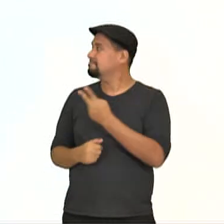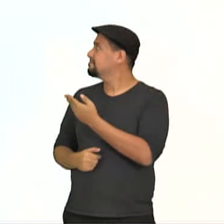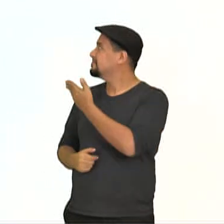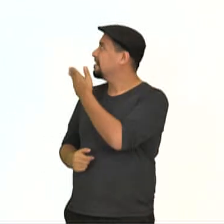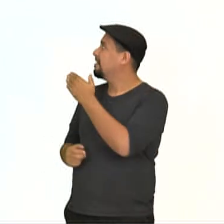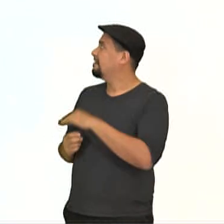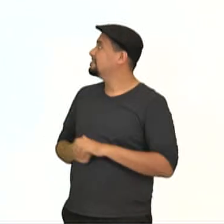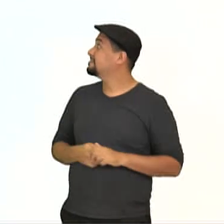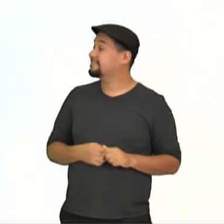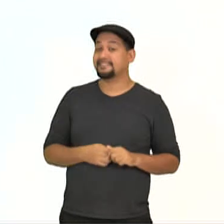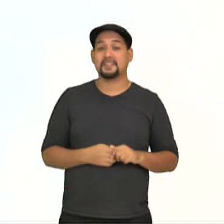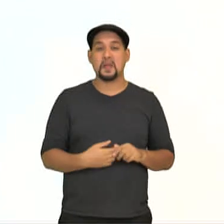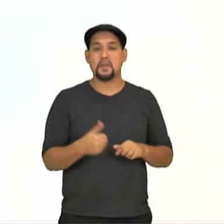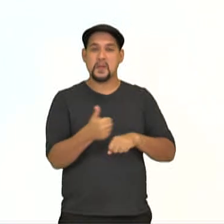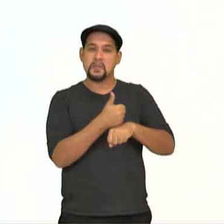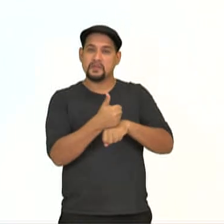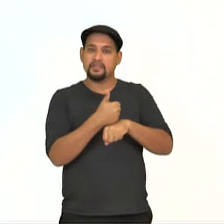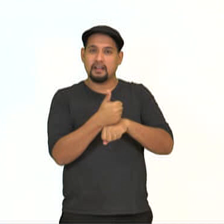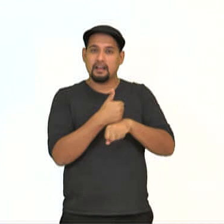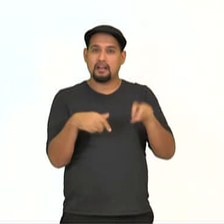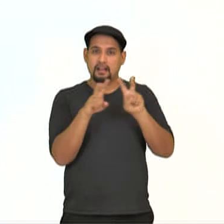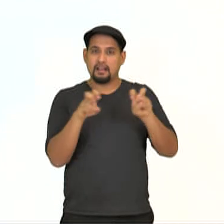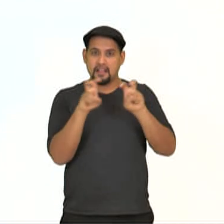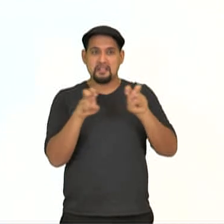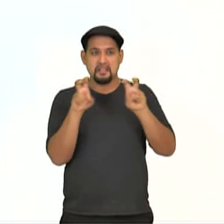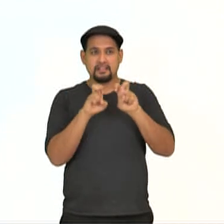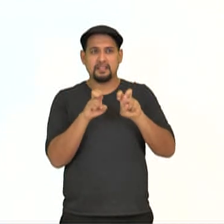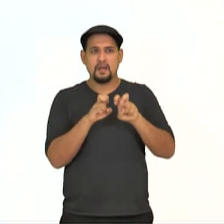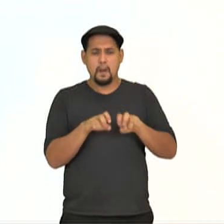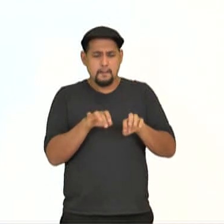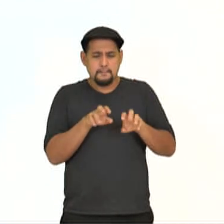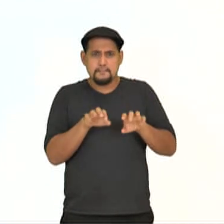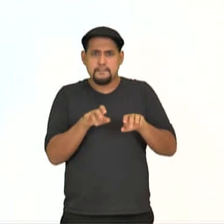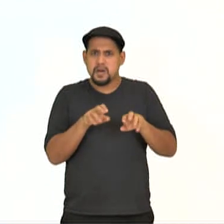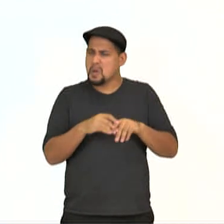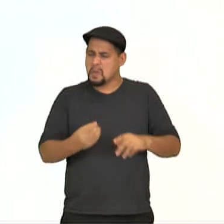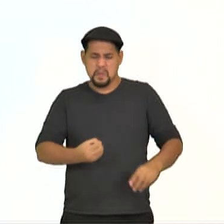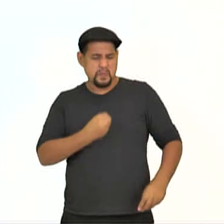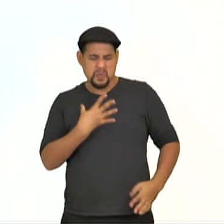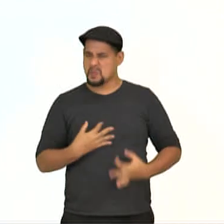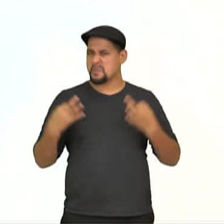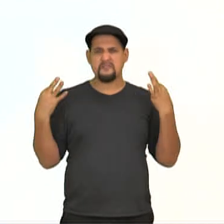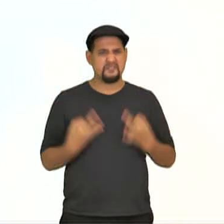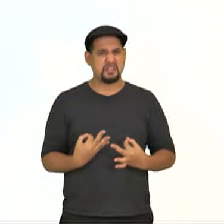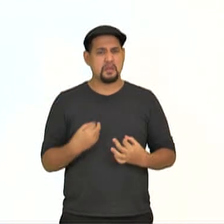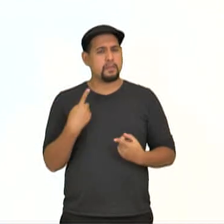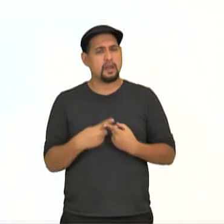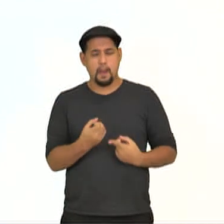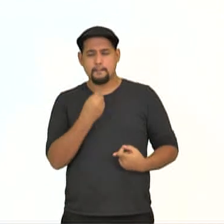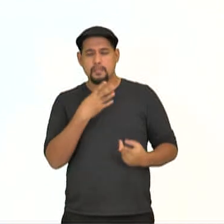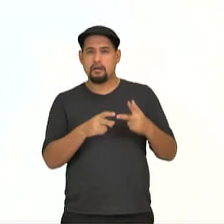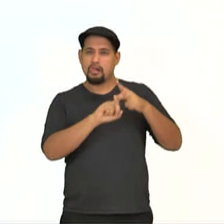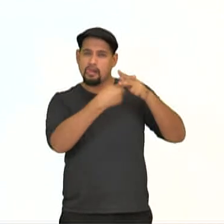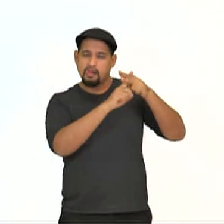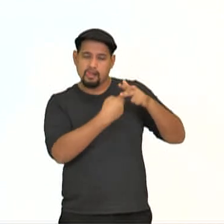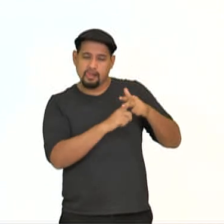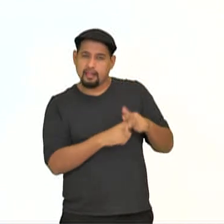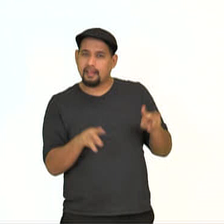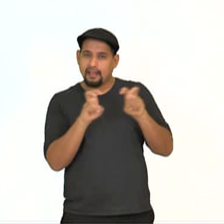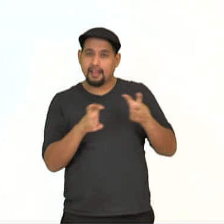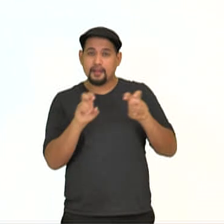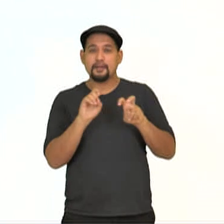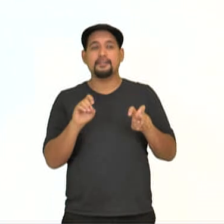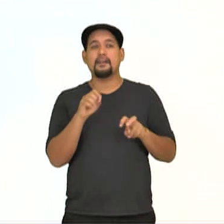que mostra um programador, um super programador, um programador muito bom. Quando o cara é um bom programador, dizem que ele só precisa de 2